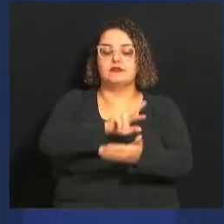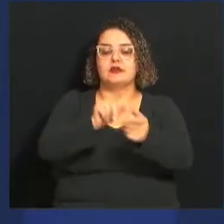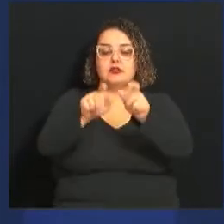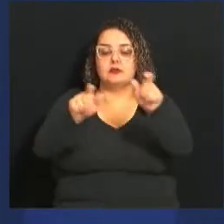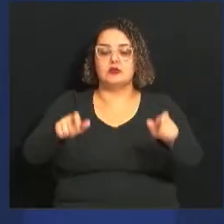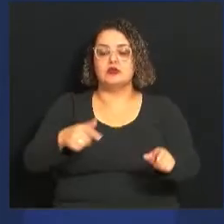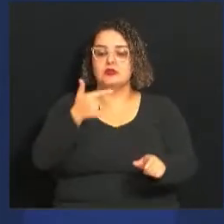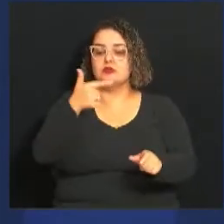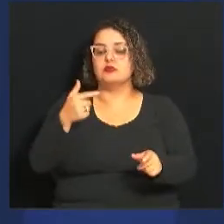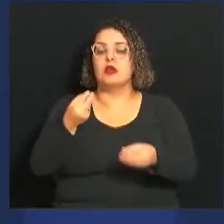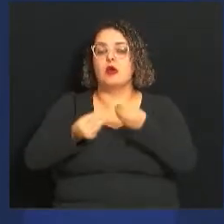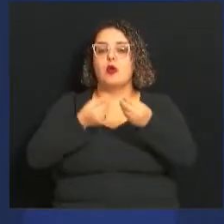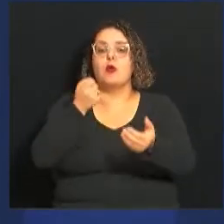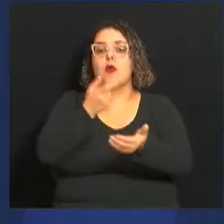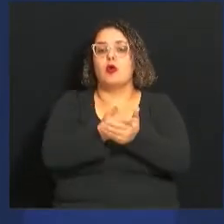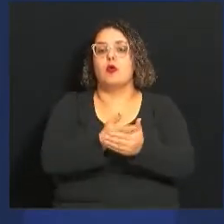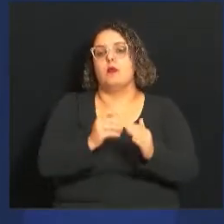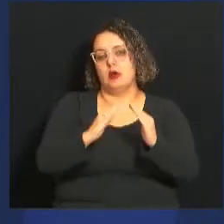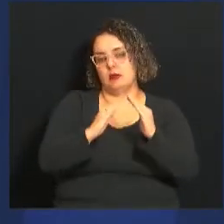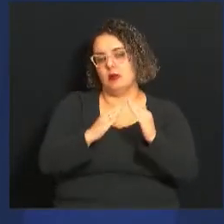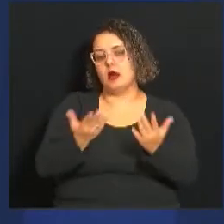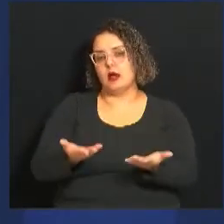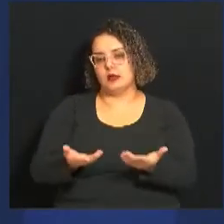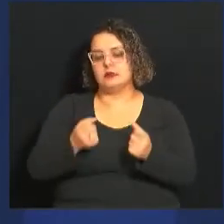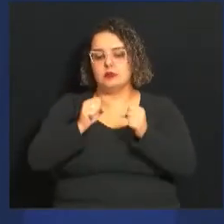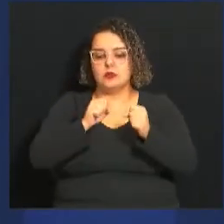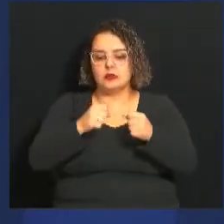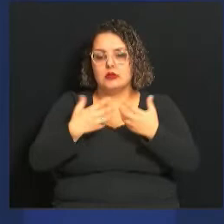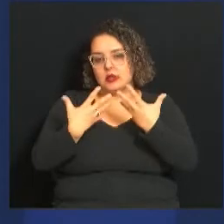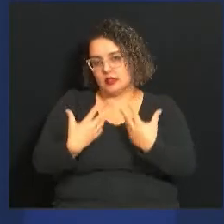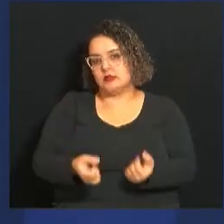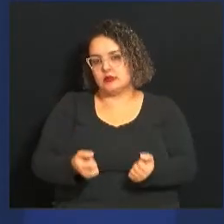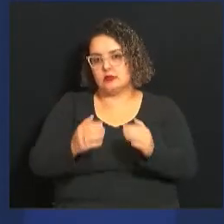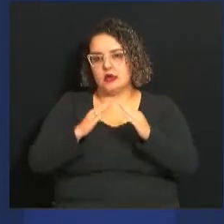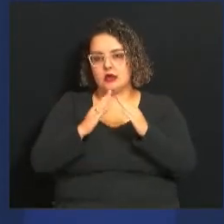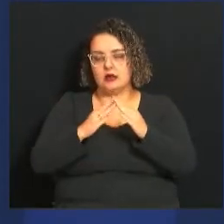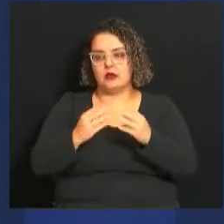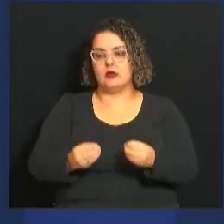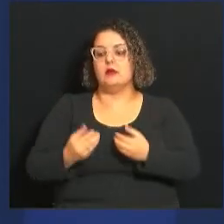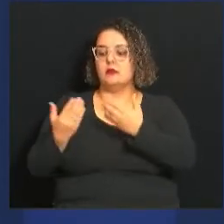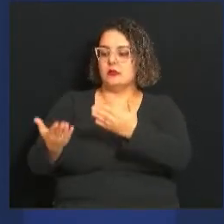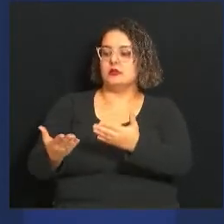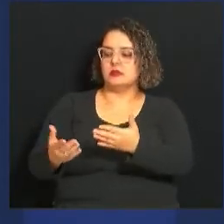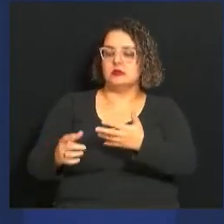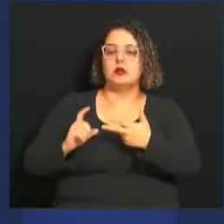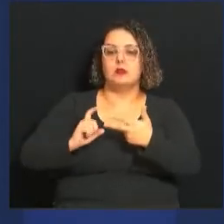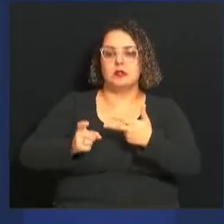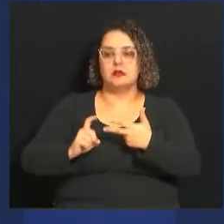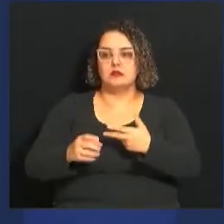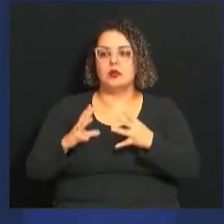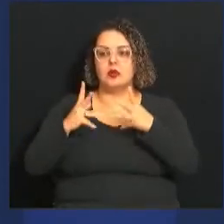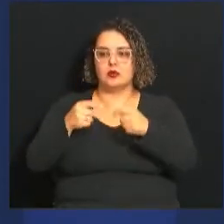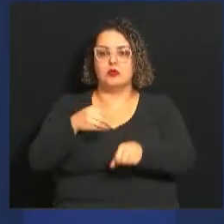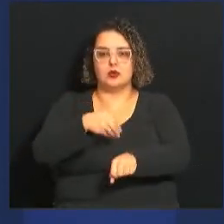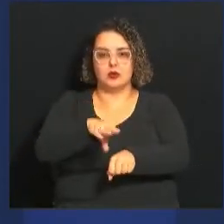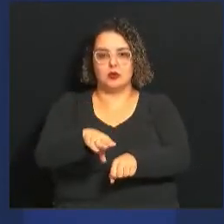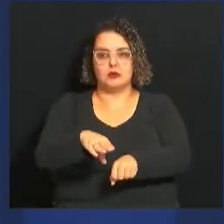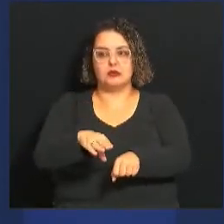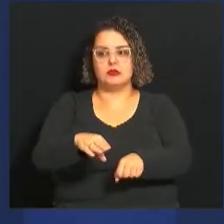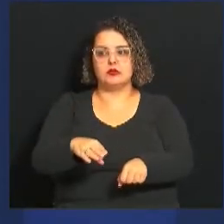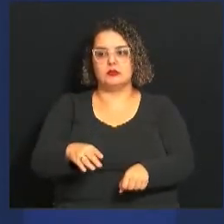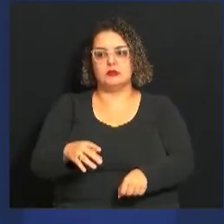fazer as discussões dessas temáticas que faltam e poder apresentar ao Executivo aqui os encaminhamentos das